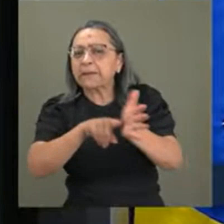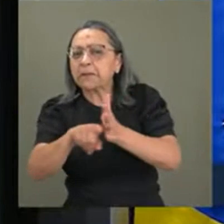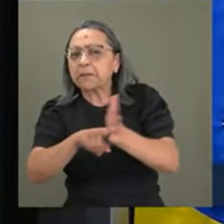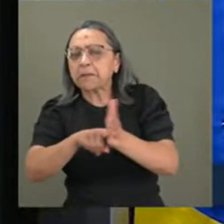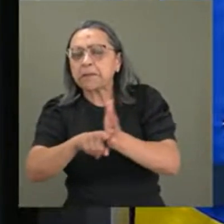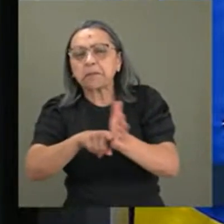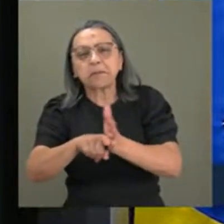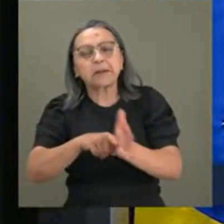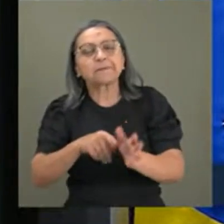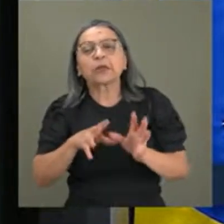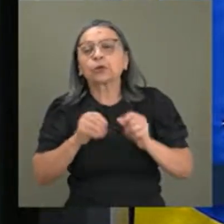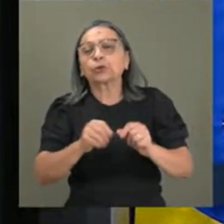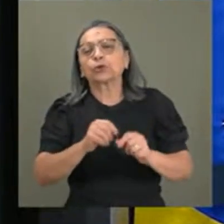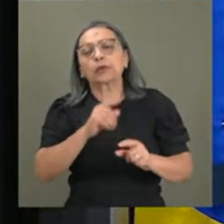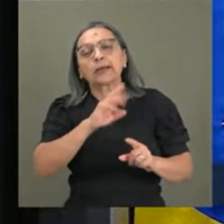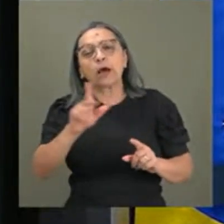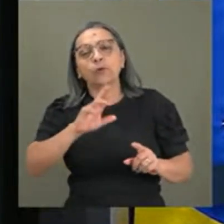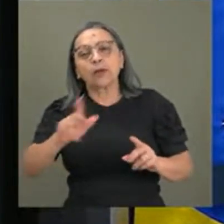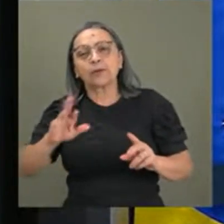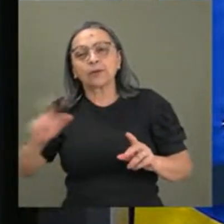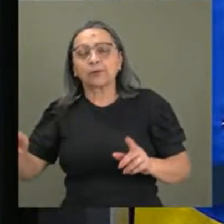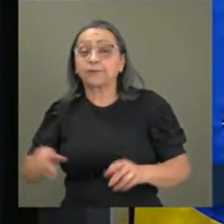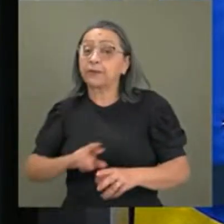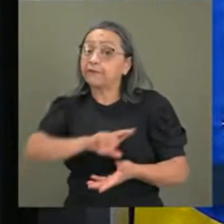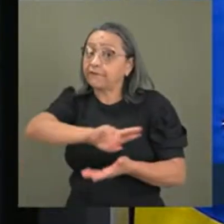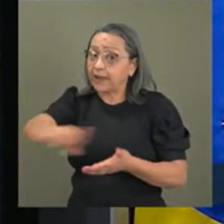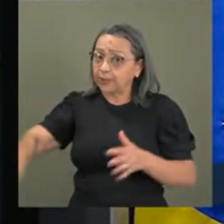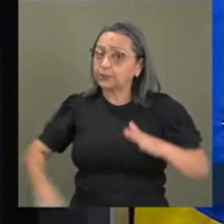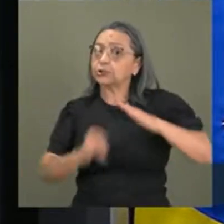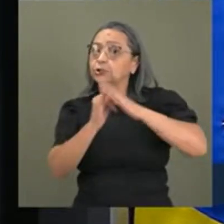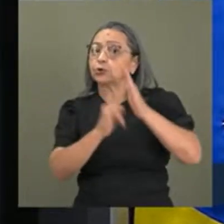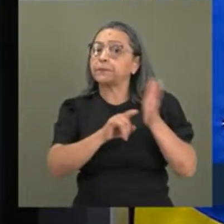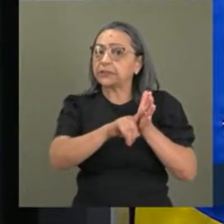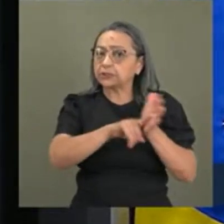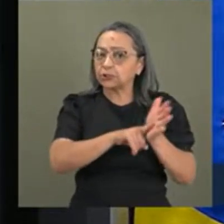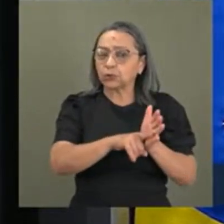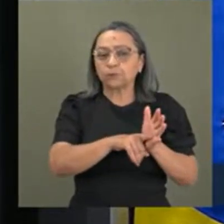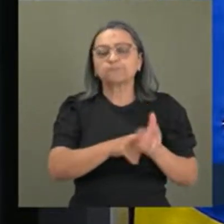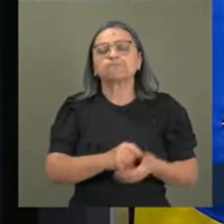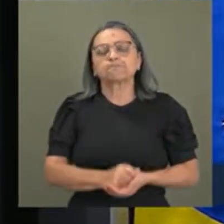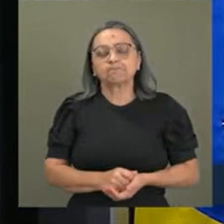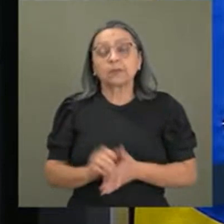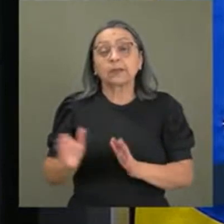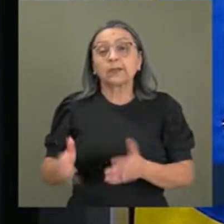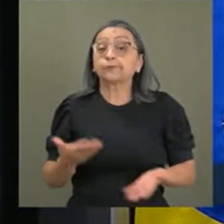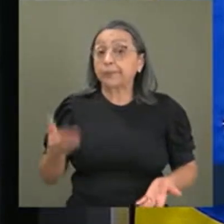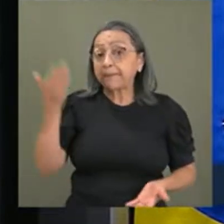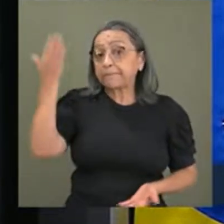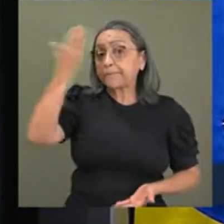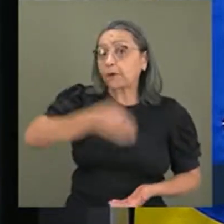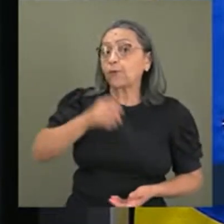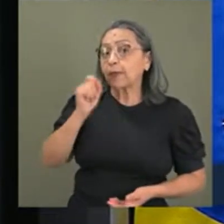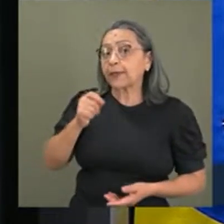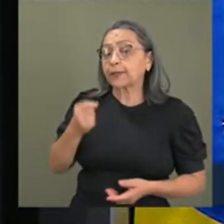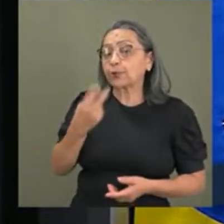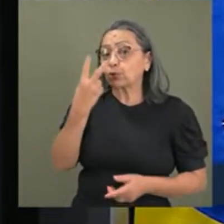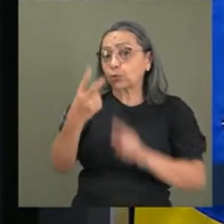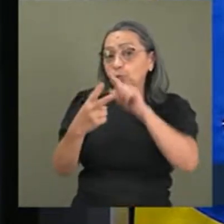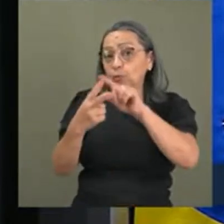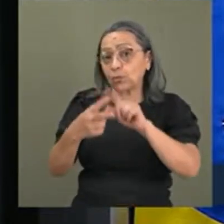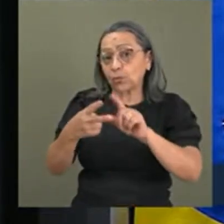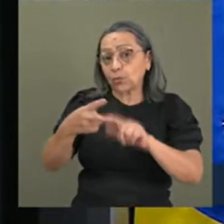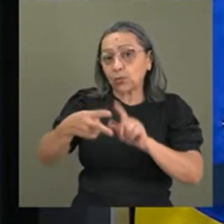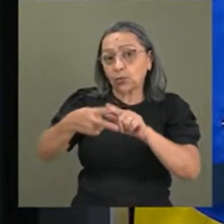o tema, de vários institutos, diga-se de passagem. Prova disso é que duas